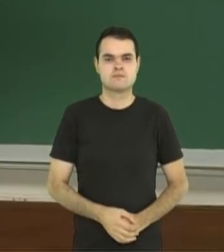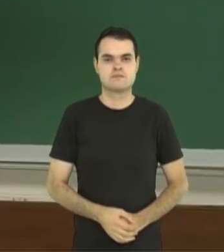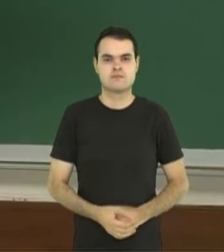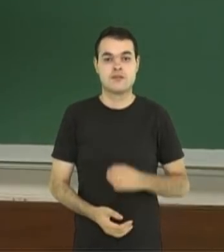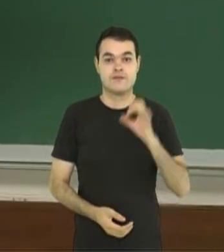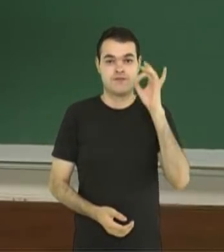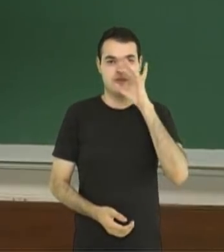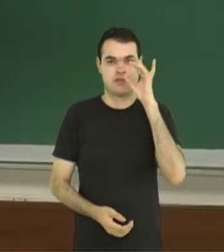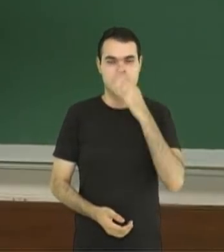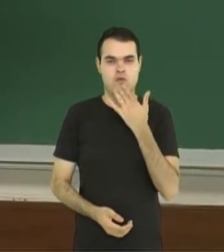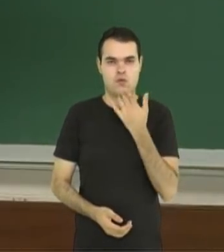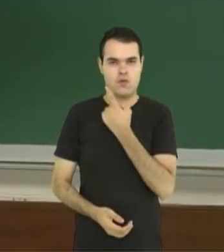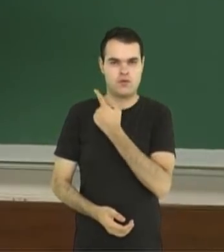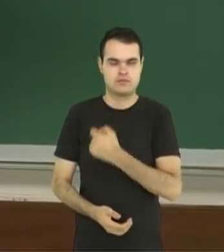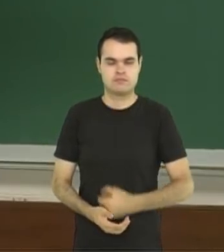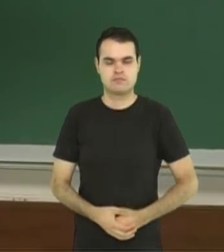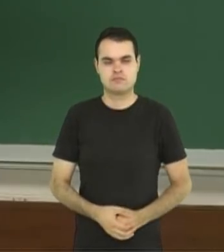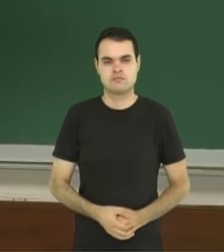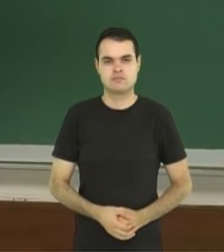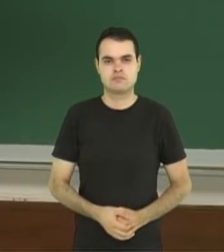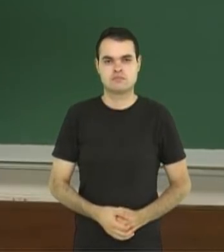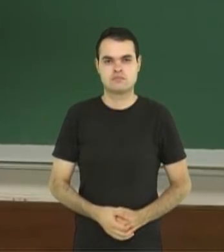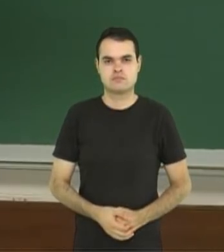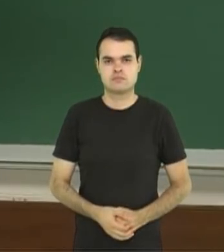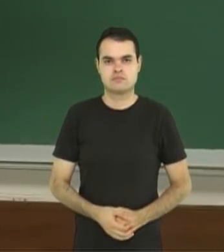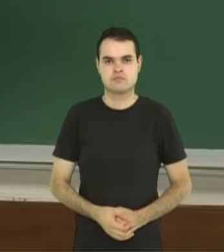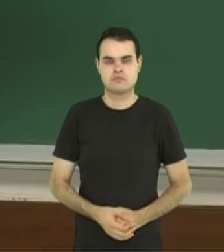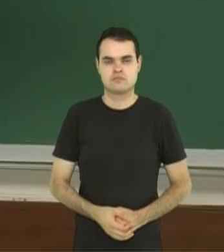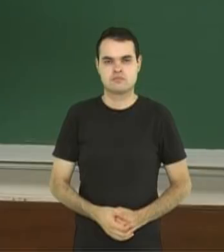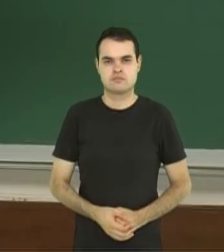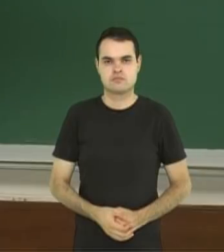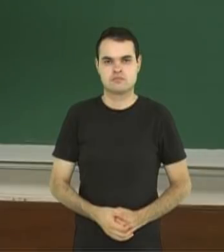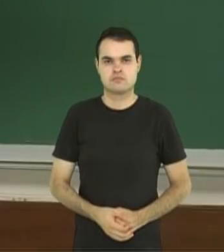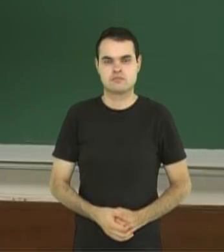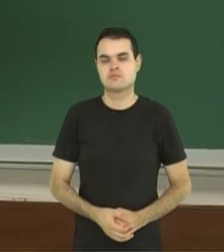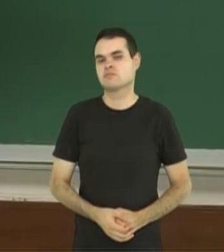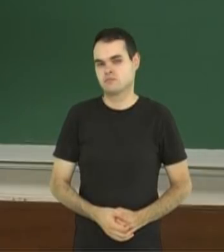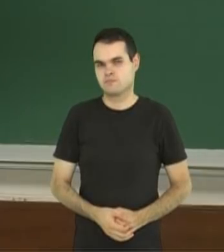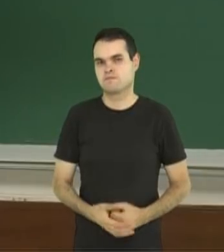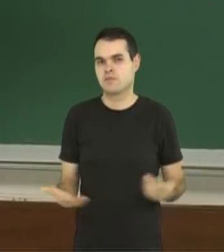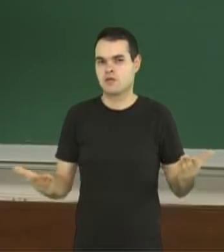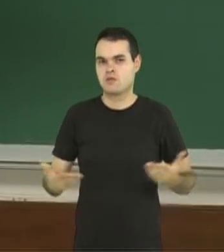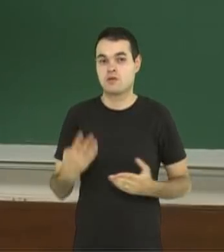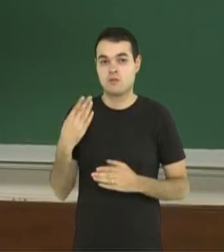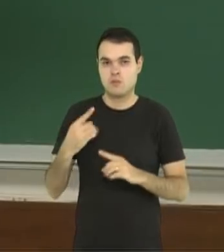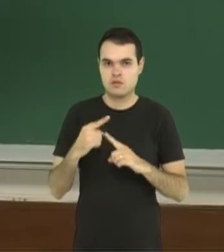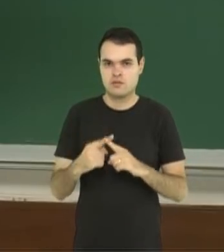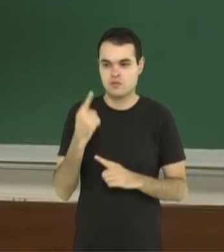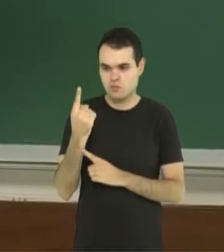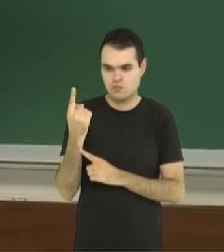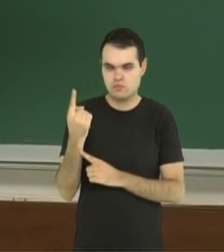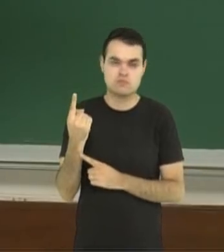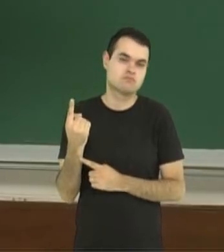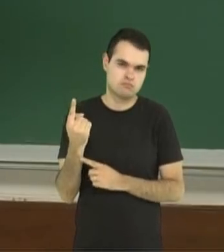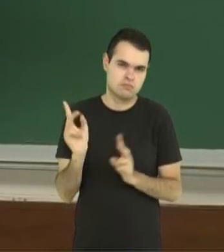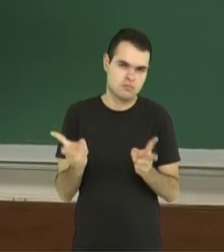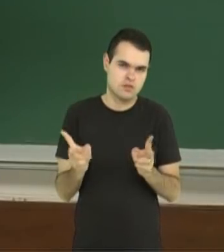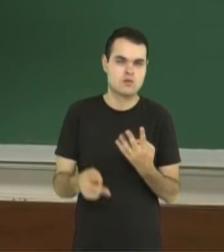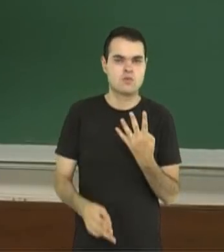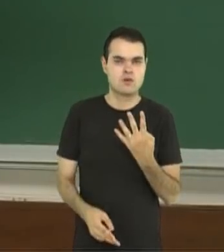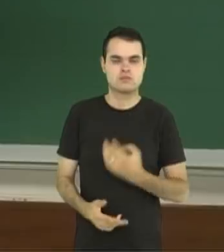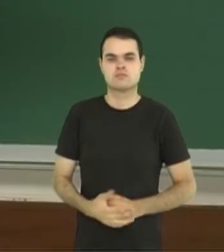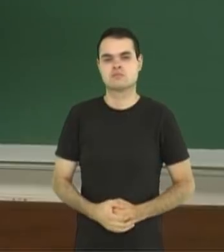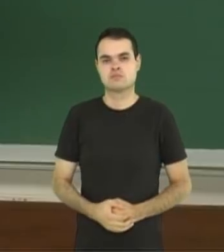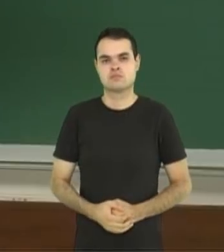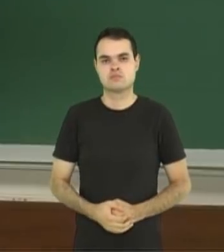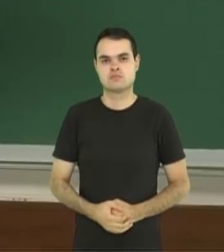verdinho, ó. 24, tá bom? Ó, 4 vezes 6 é 24, tá? 4 vezes 1, né? É